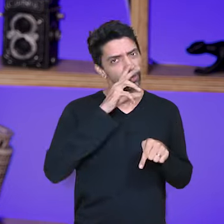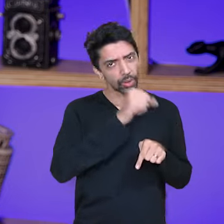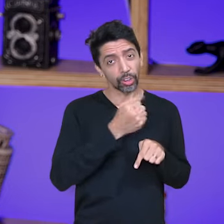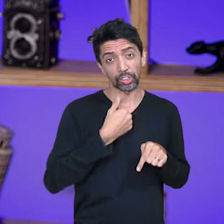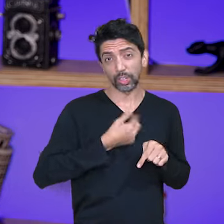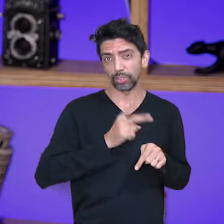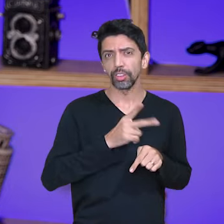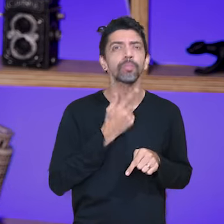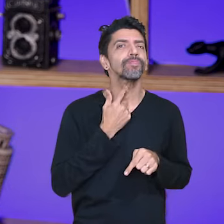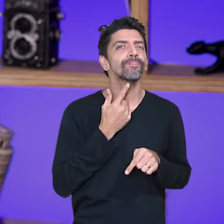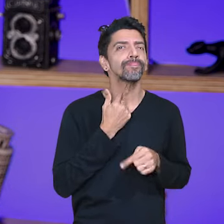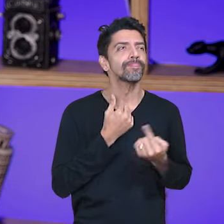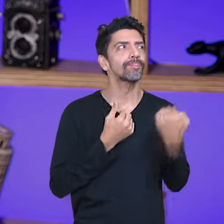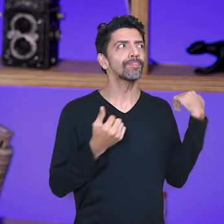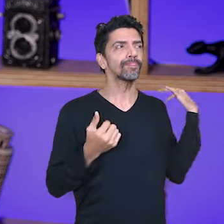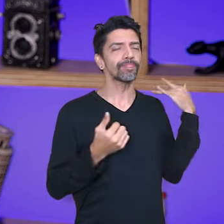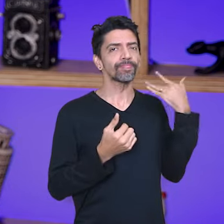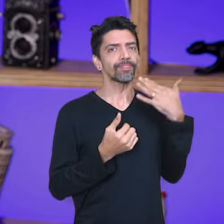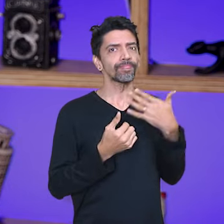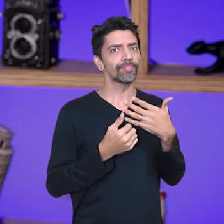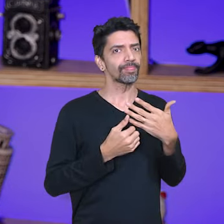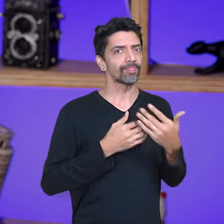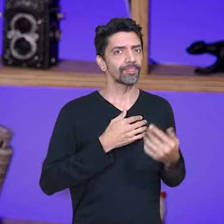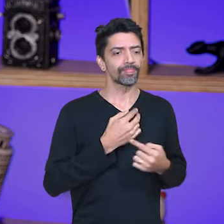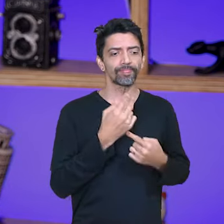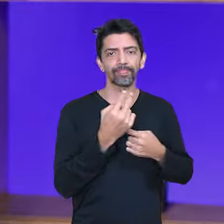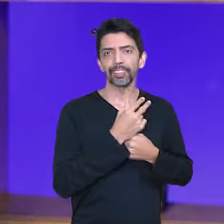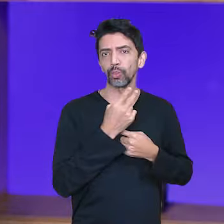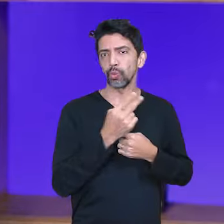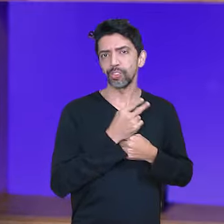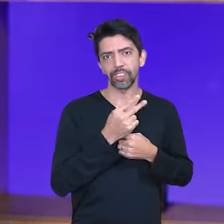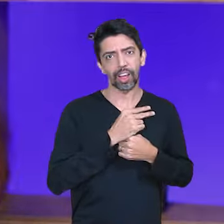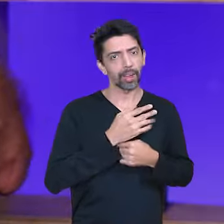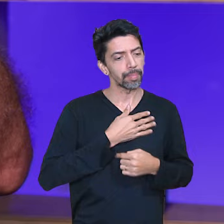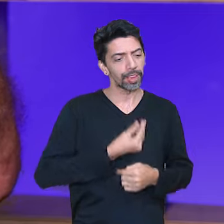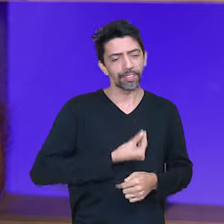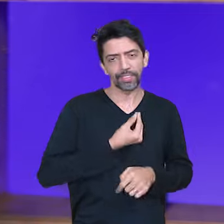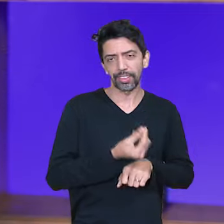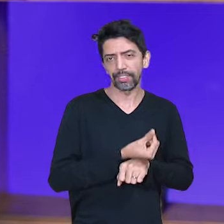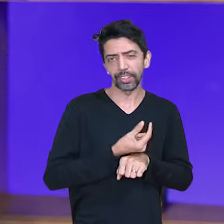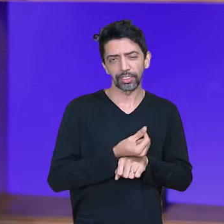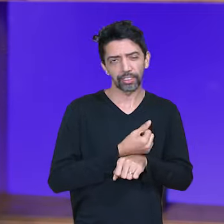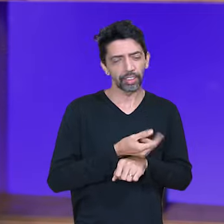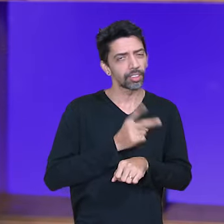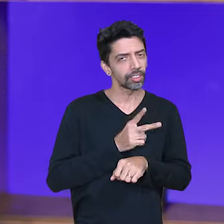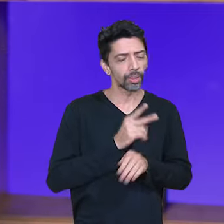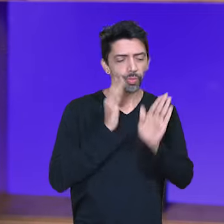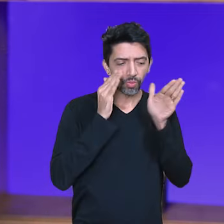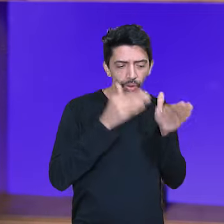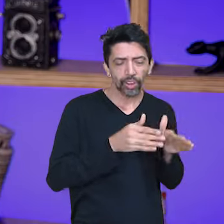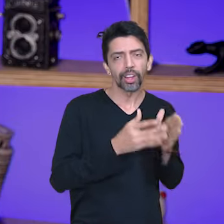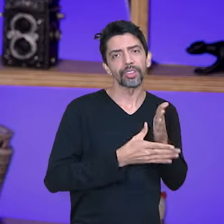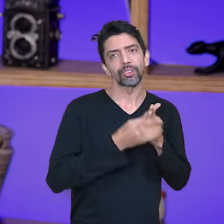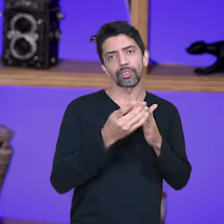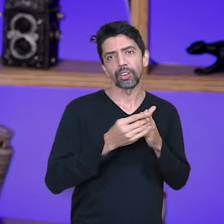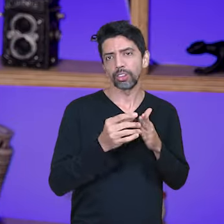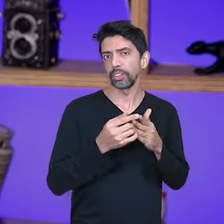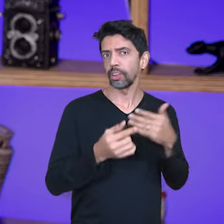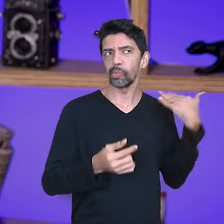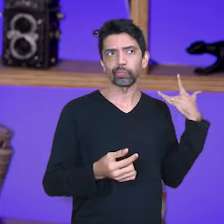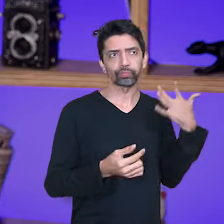vida financeira, me blindar com uma moeda forte. E eu fiz durante toda a minha jornada, até hoje. Então eu